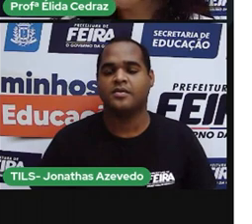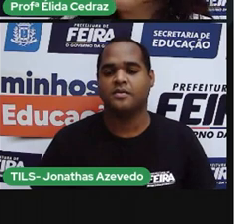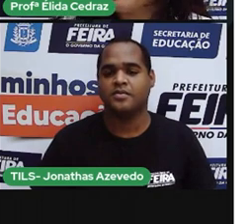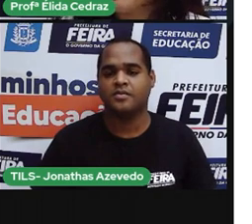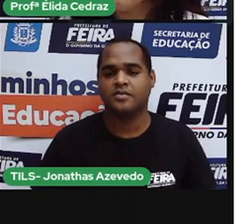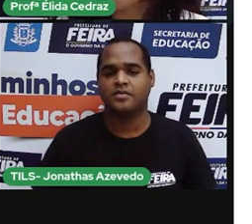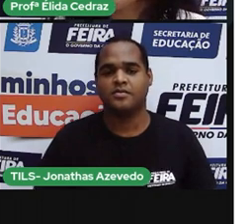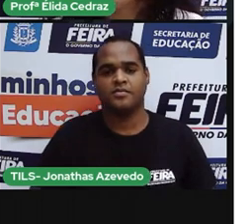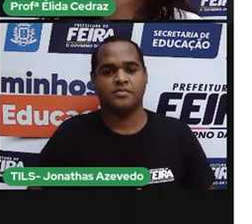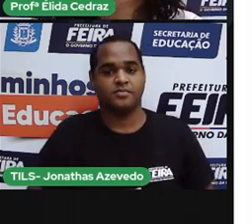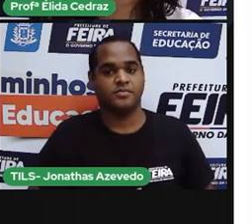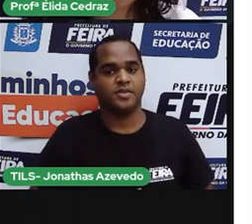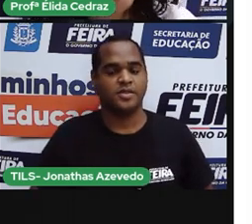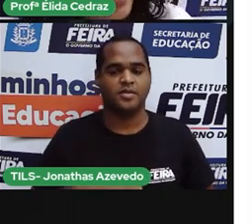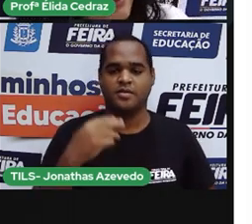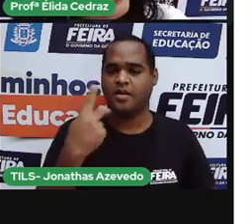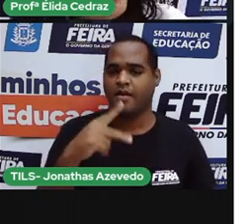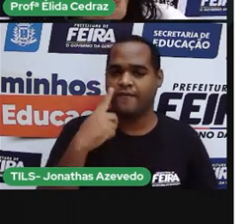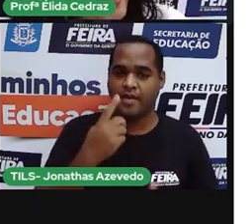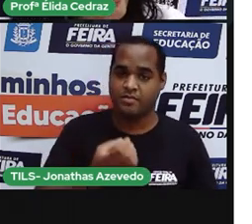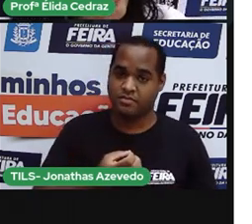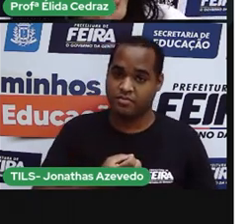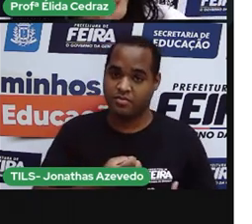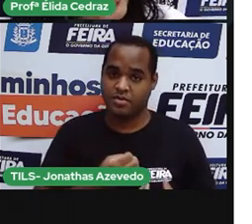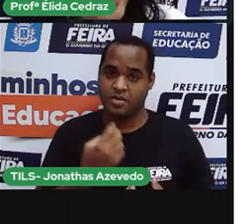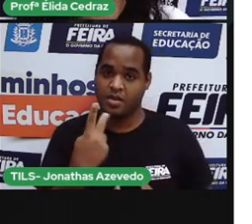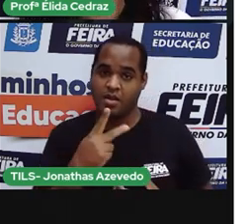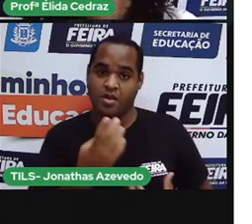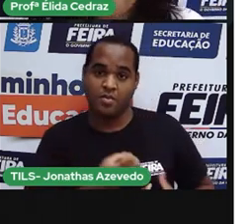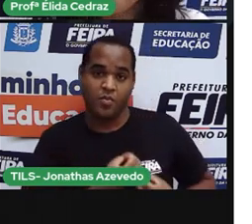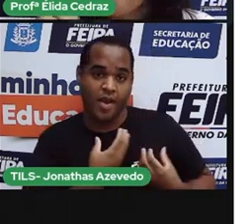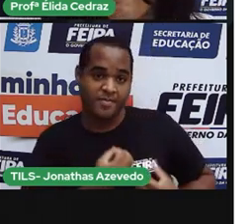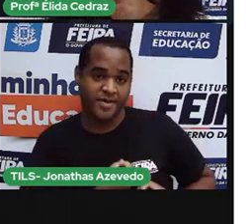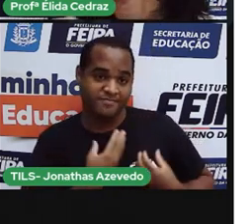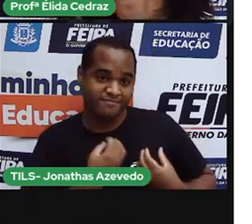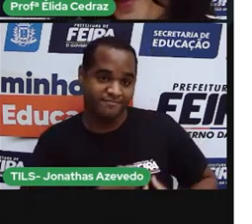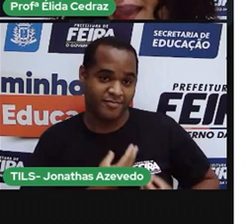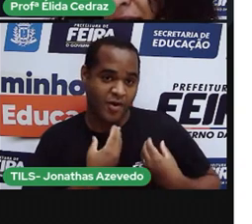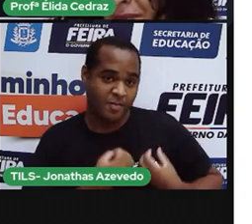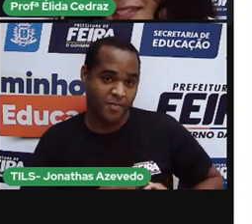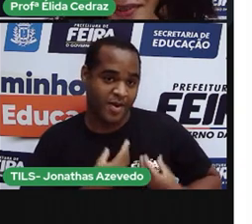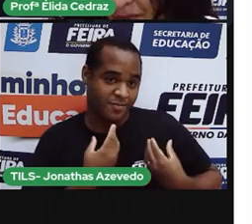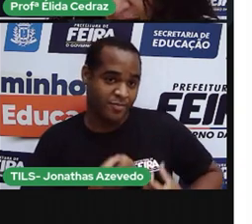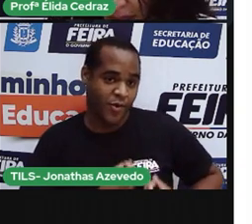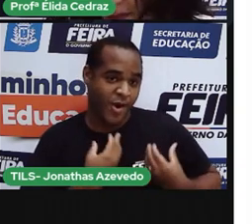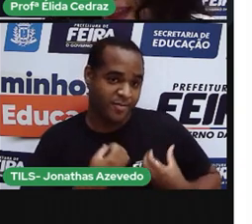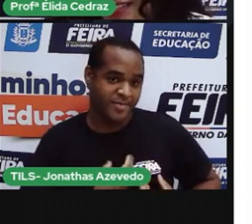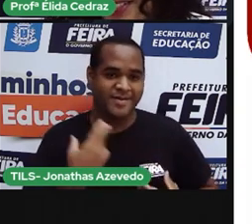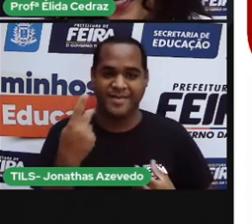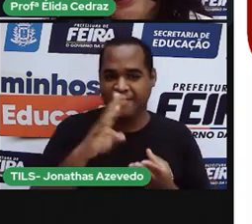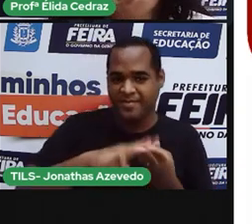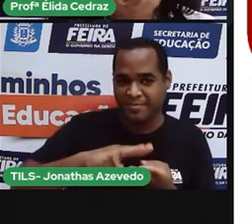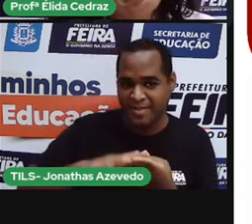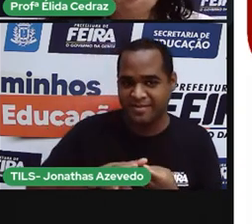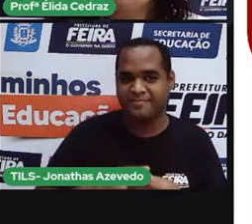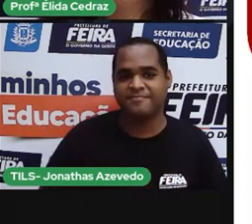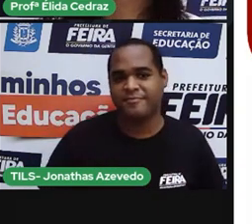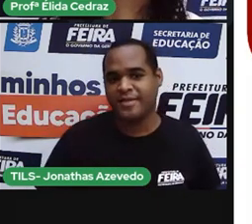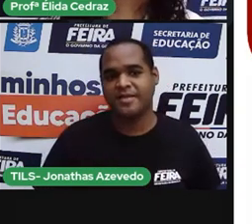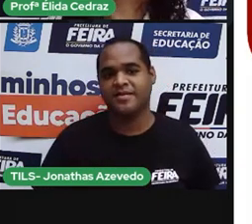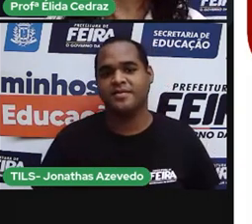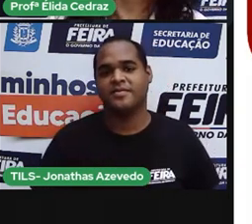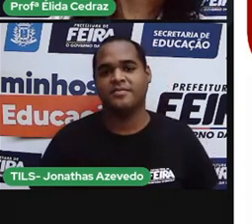Alguém aí já tinha visto problemas com matemática? Poemas com matemática?